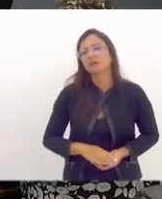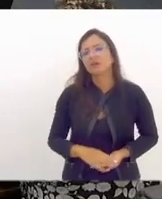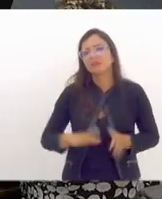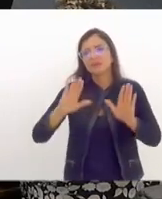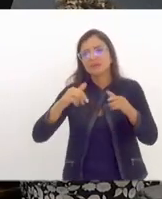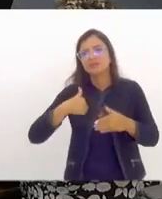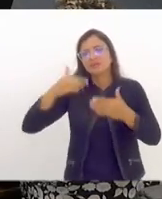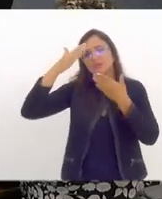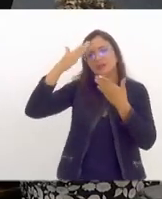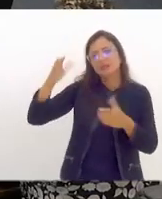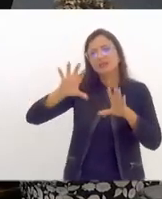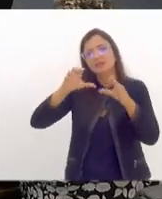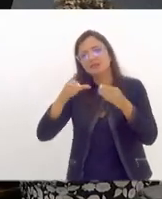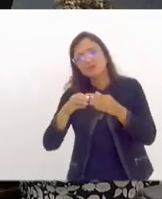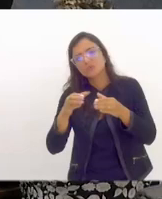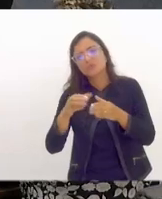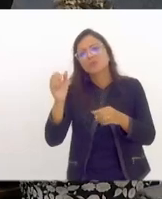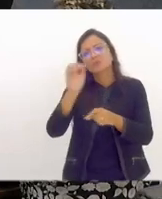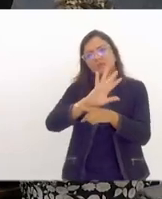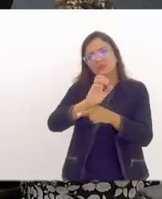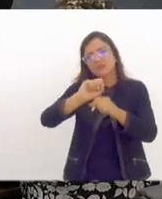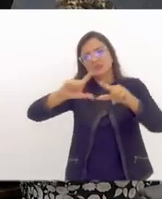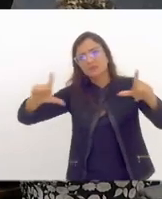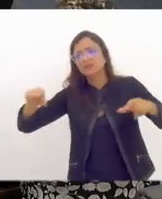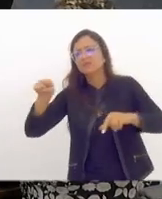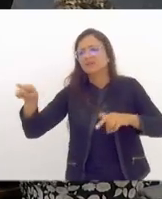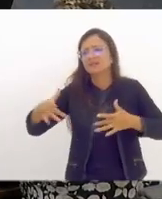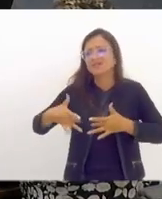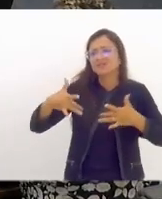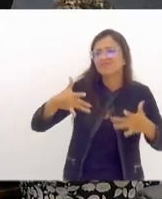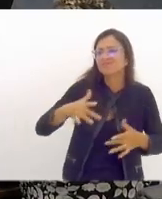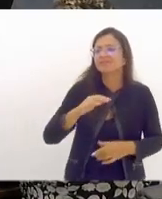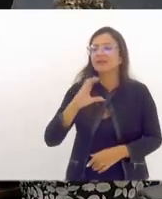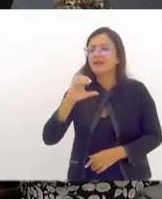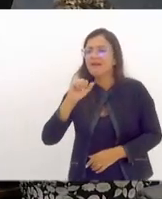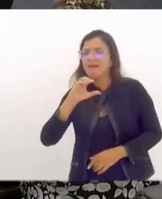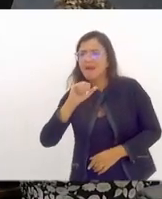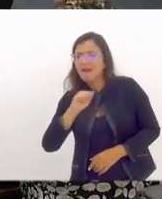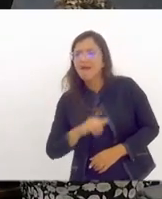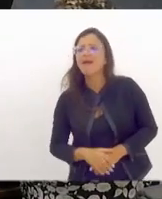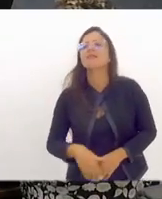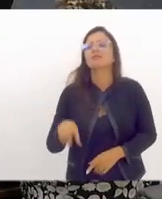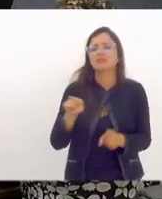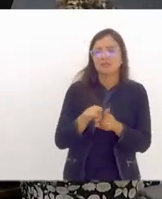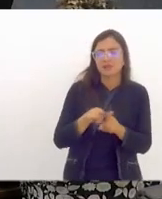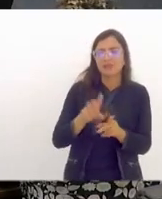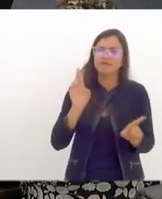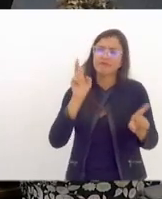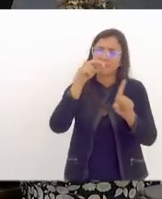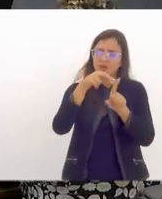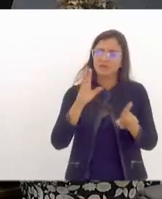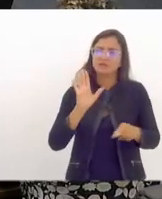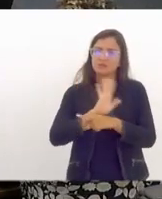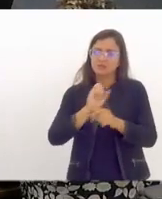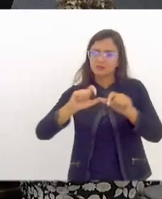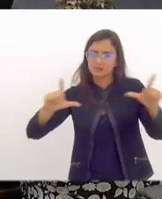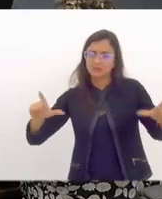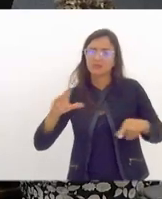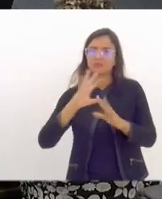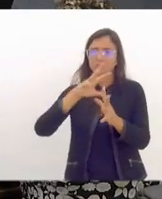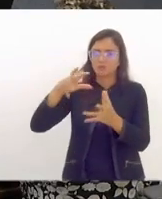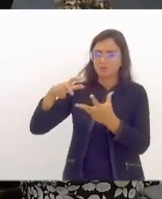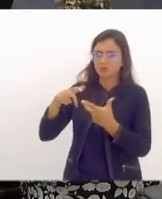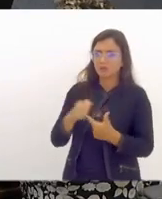que solidarizou com a causa ao Kaká de reggaes essa referência para o cinema mundial em nosso padrinho